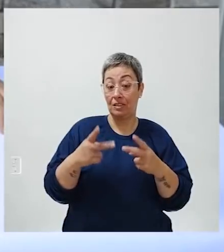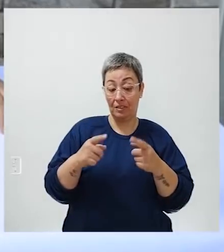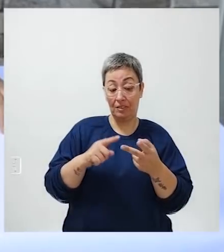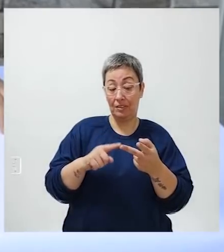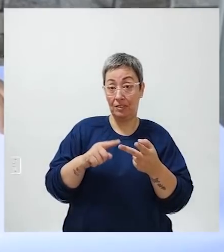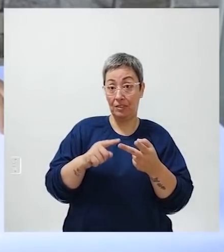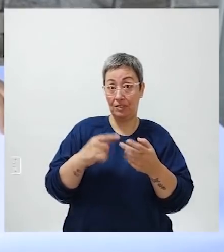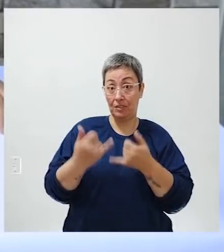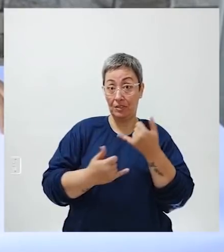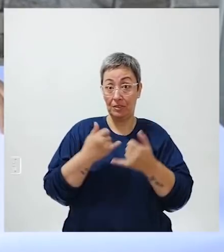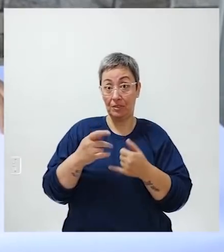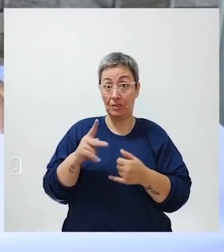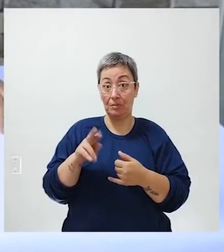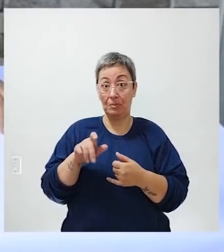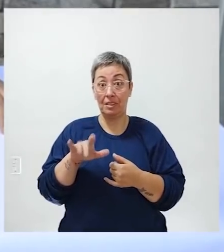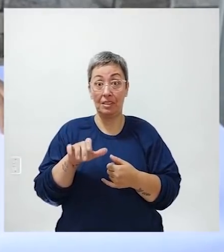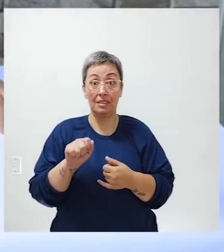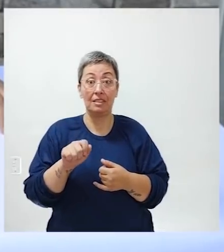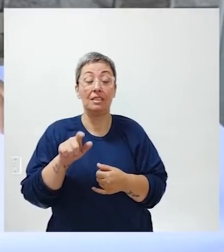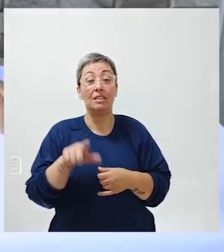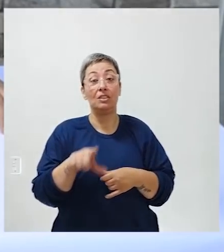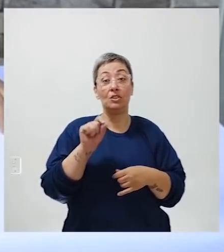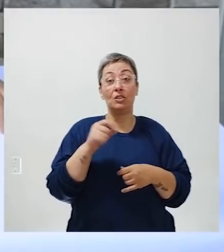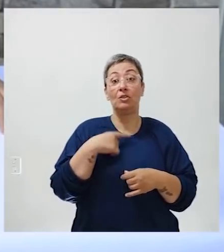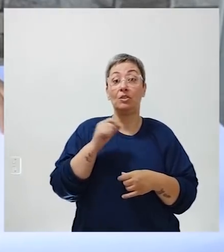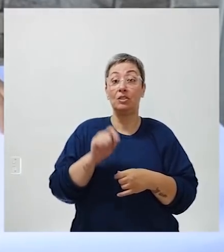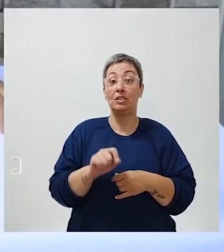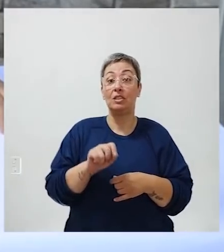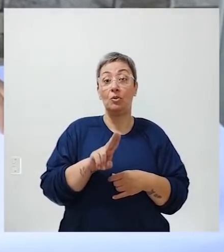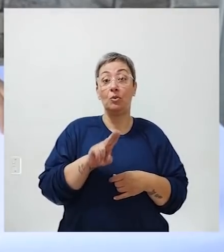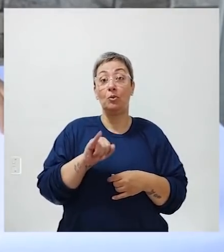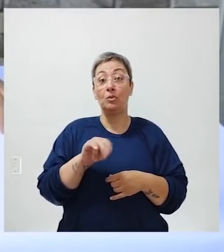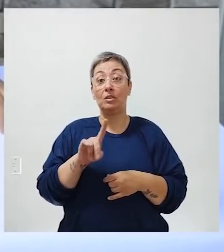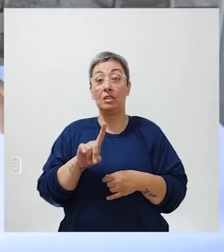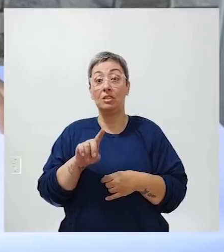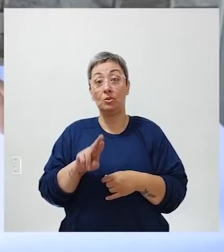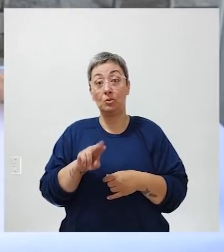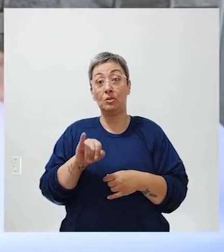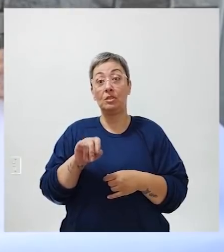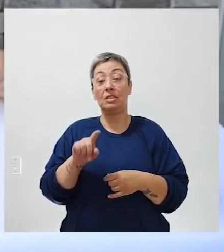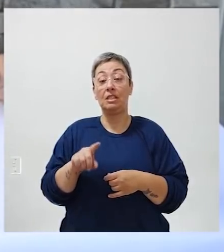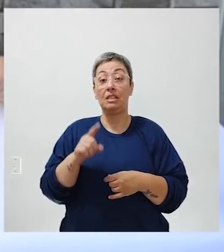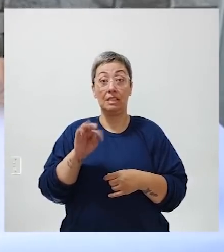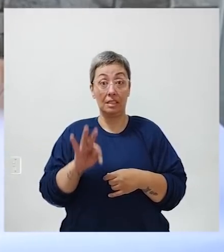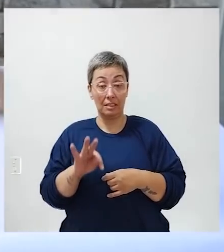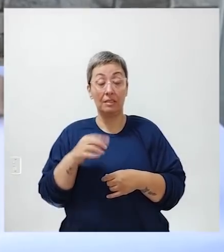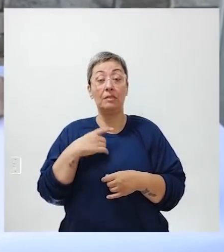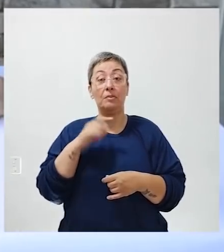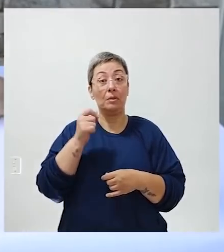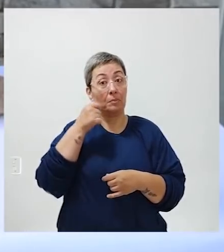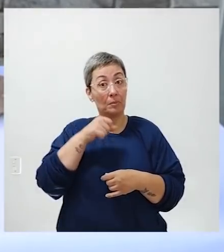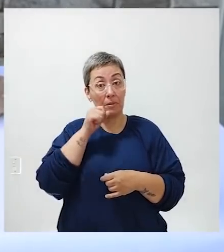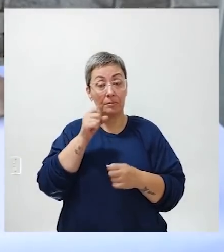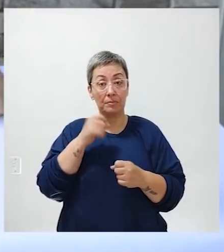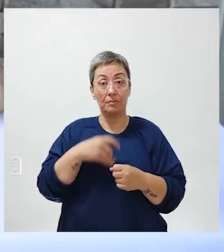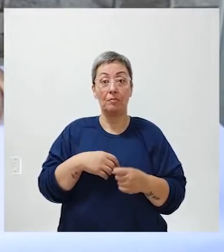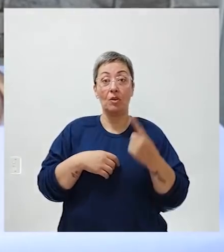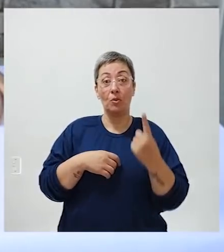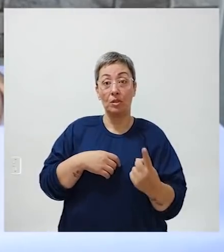A segunda brincadeira de parlenda de escolha é com unidunite, que eu também aprendi com a minha mãe. Vamos